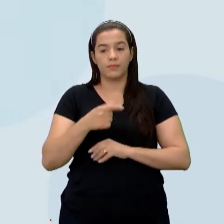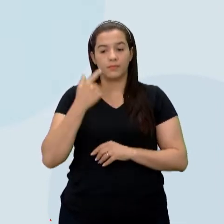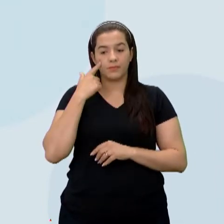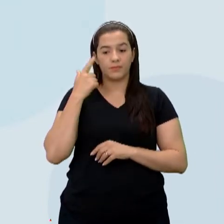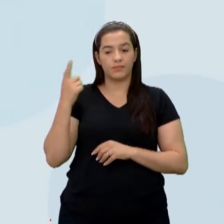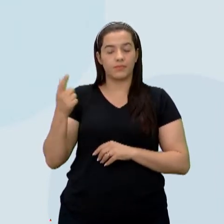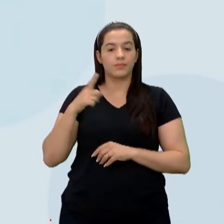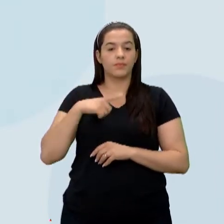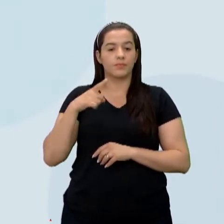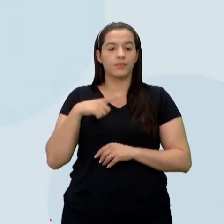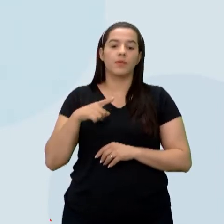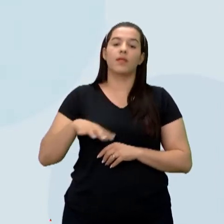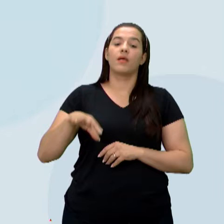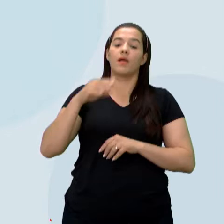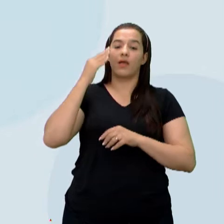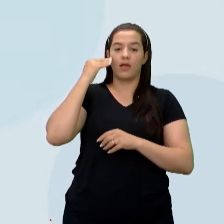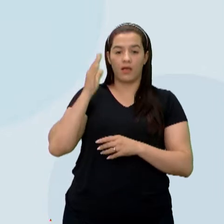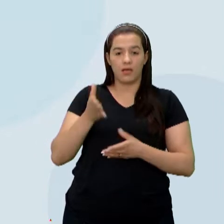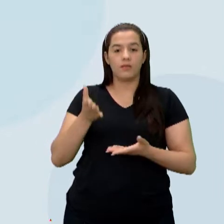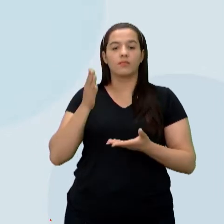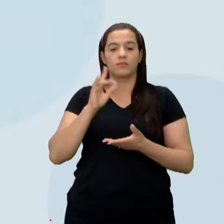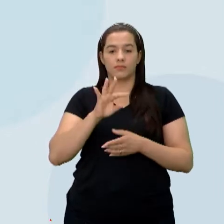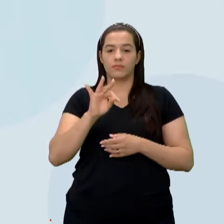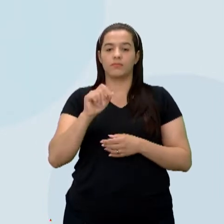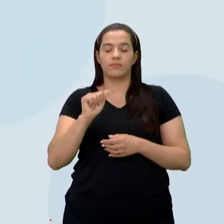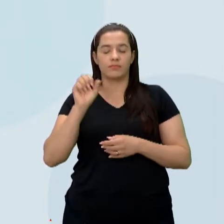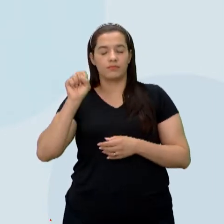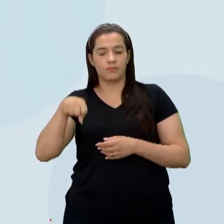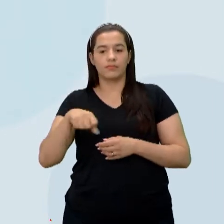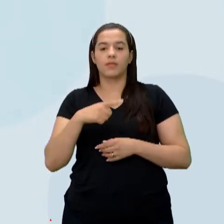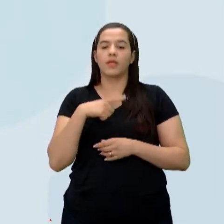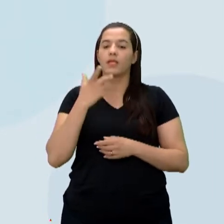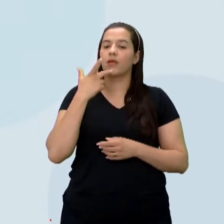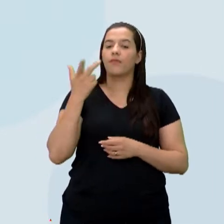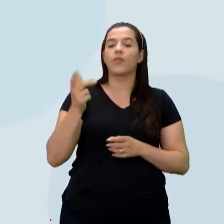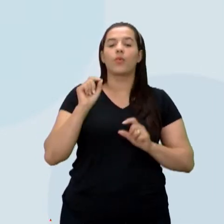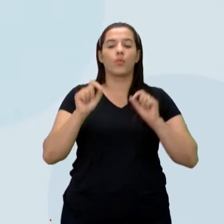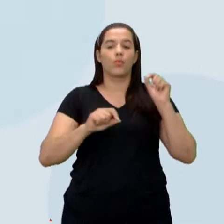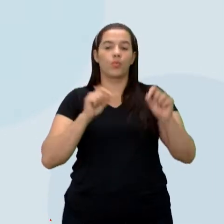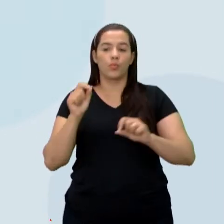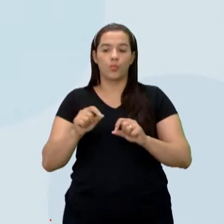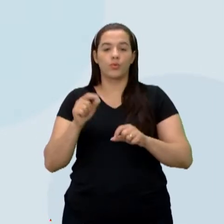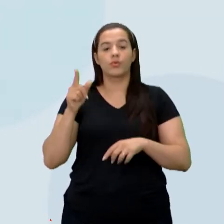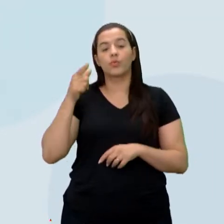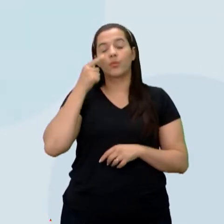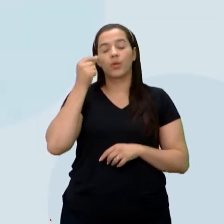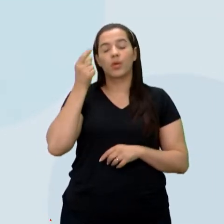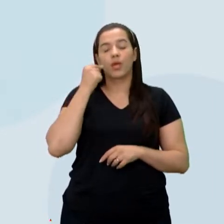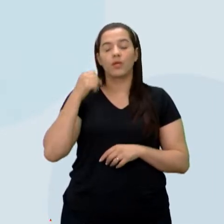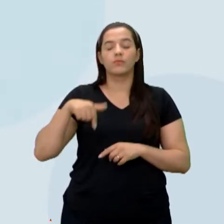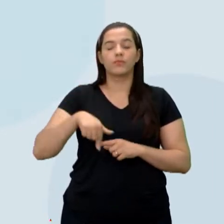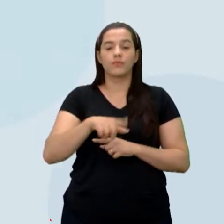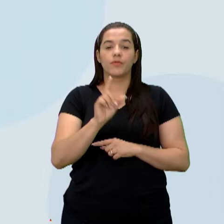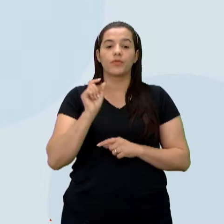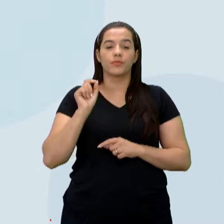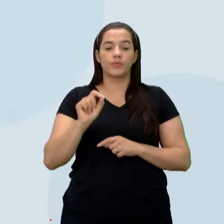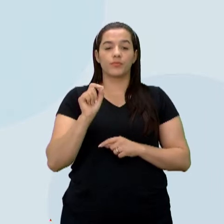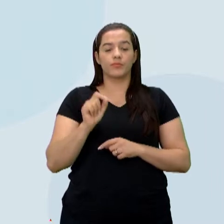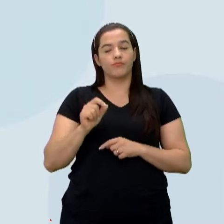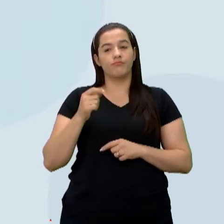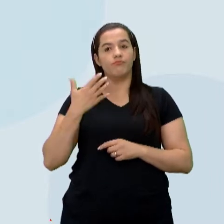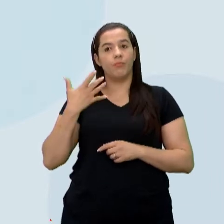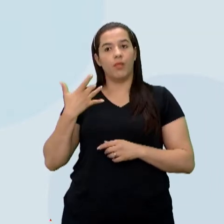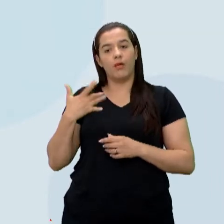empregar a expressão, ah, tá assim, o autor quis demonstrar que o gato foi. Será que ele foi